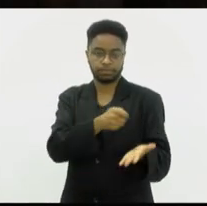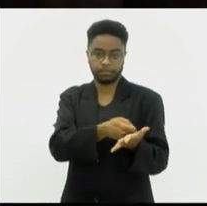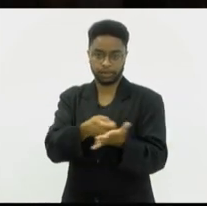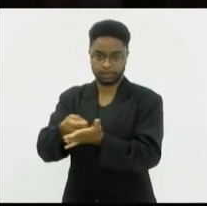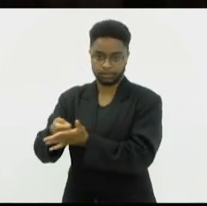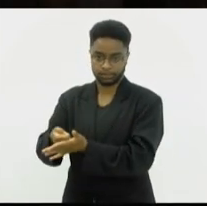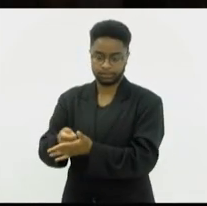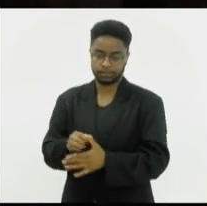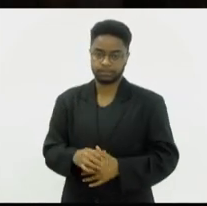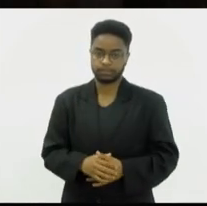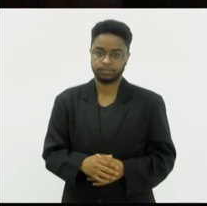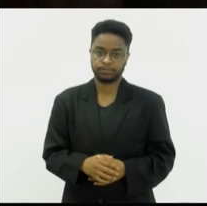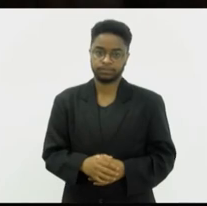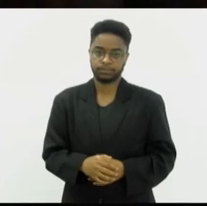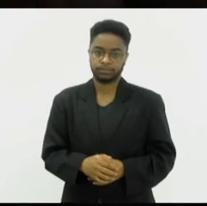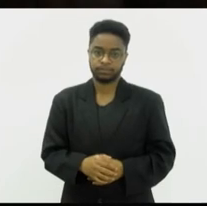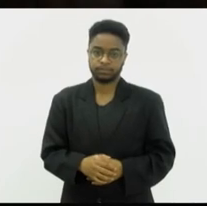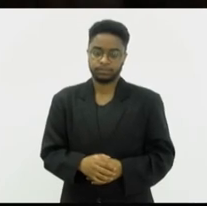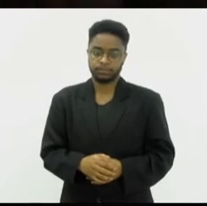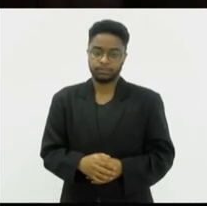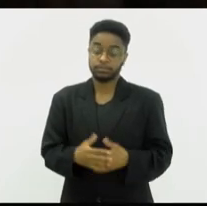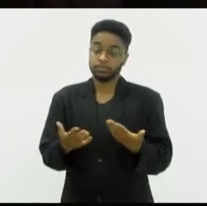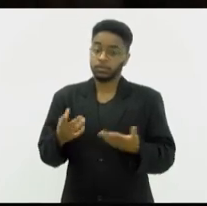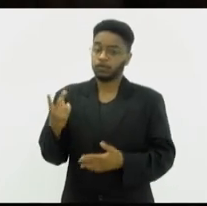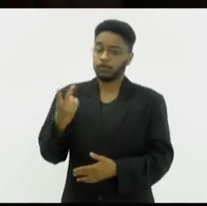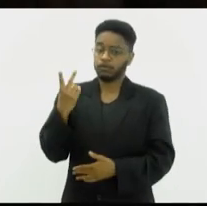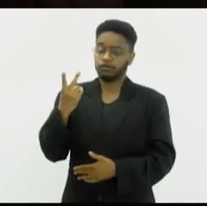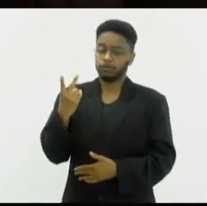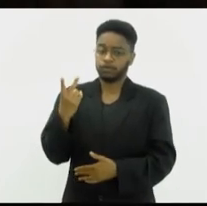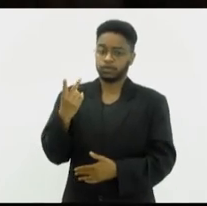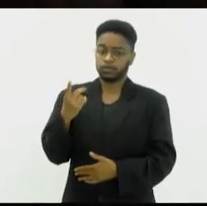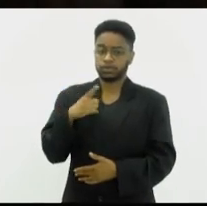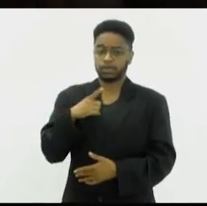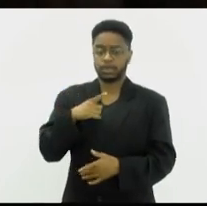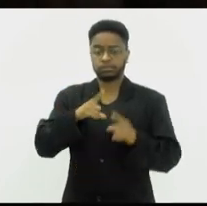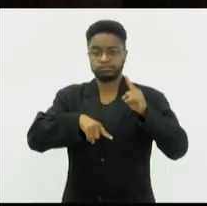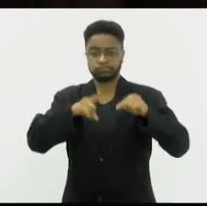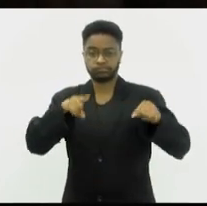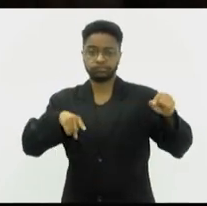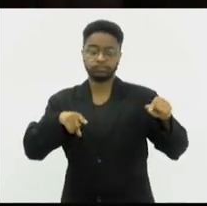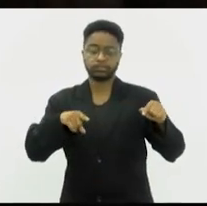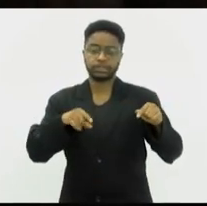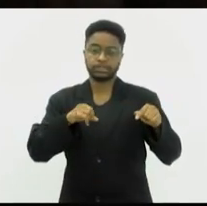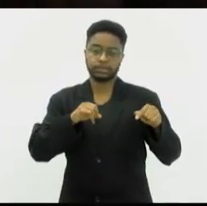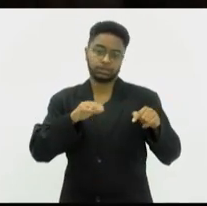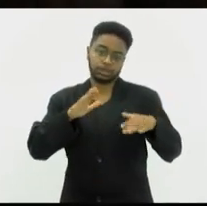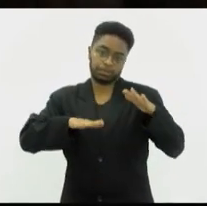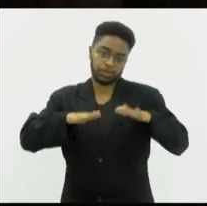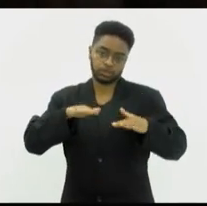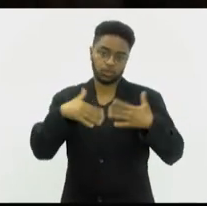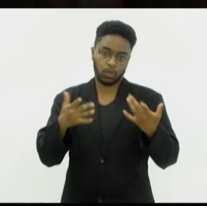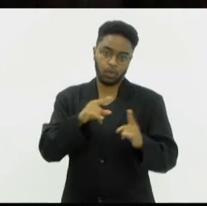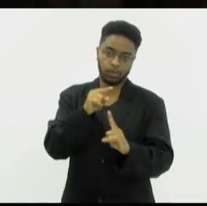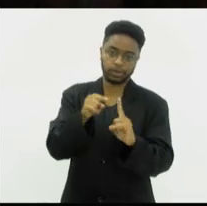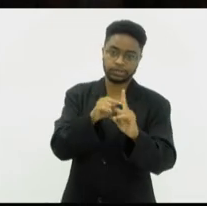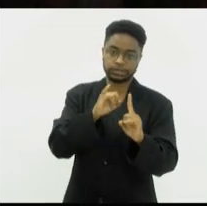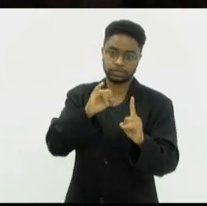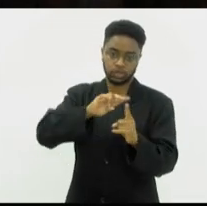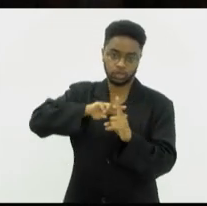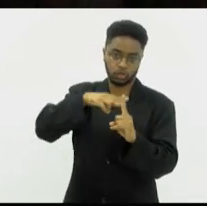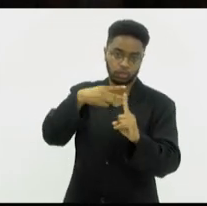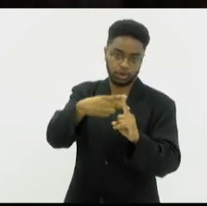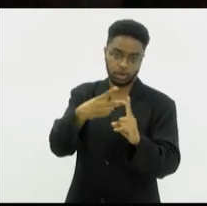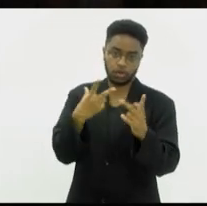E o valor varia, dependendo das metas. Se dobrar a meta, como dizia